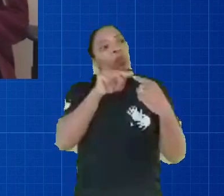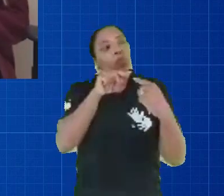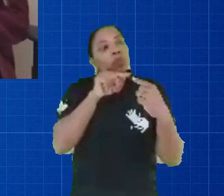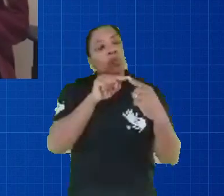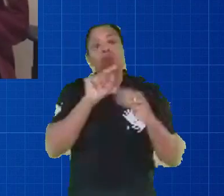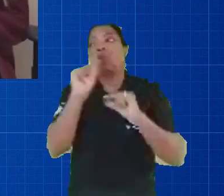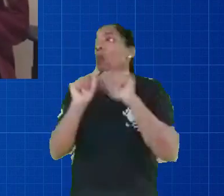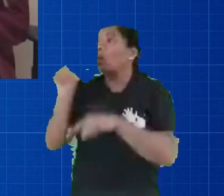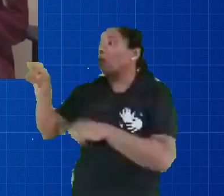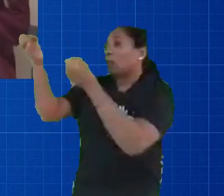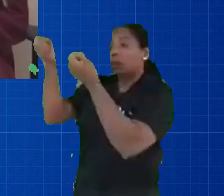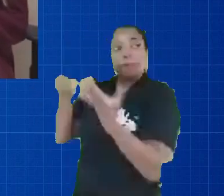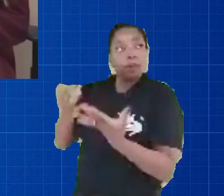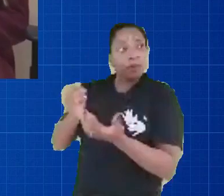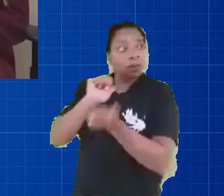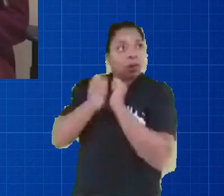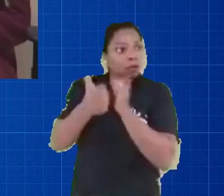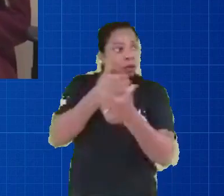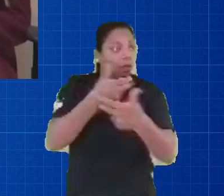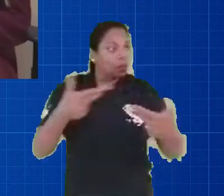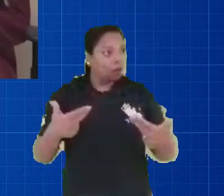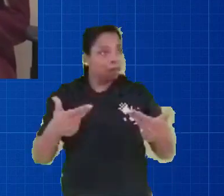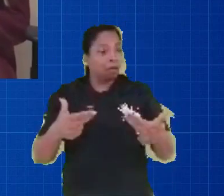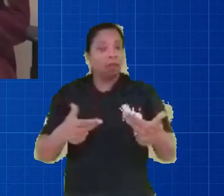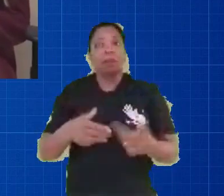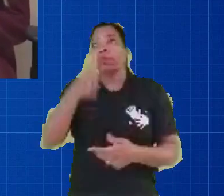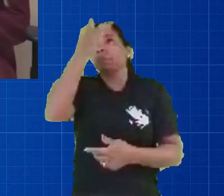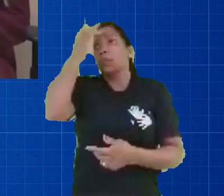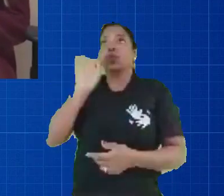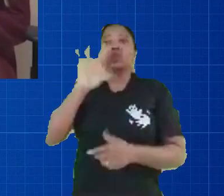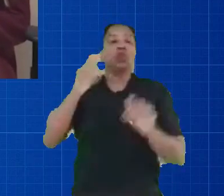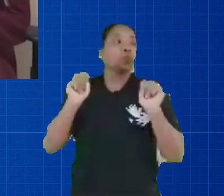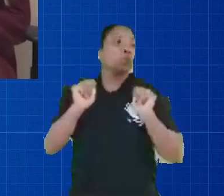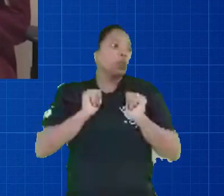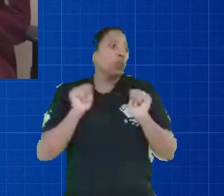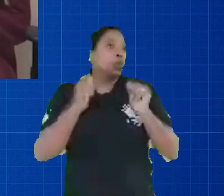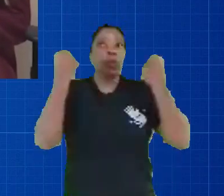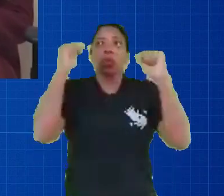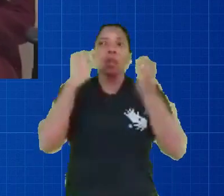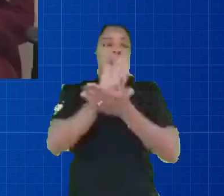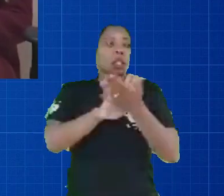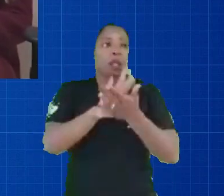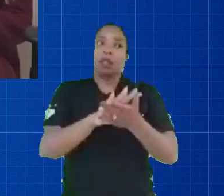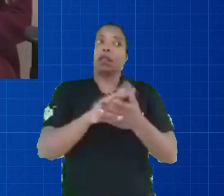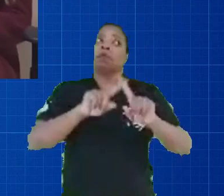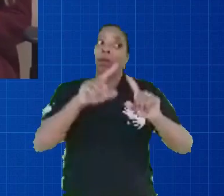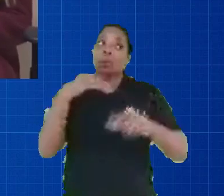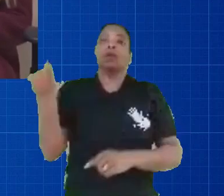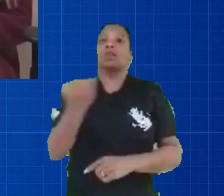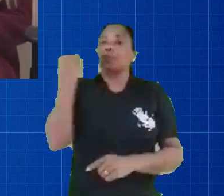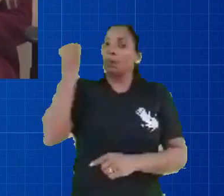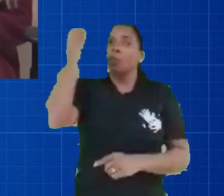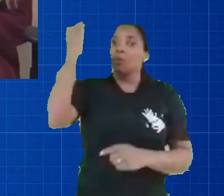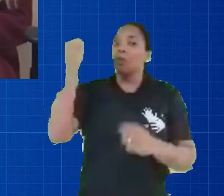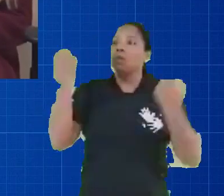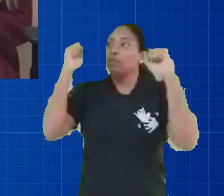Essa questão do sedentarismo, de atividade física, a importância da atividade física, não é mesmo? Sim, Carla, inclusive, né,